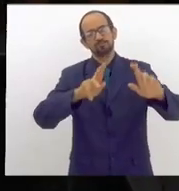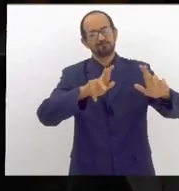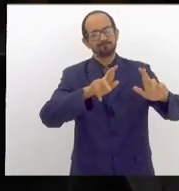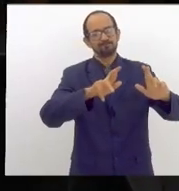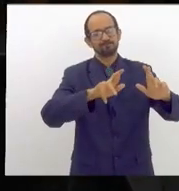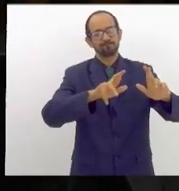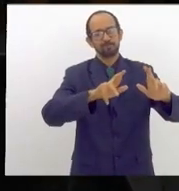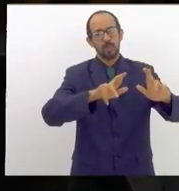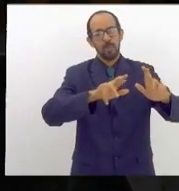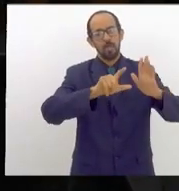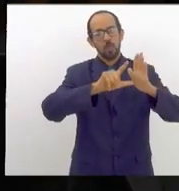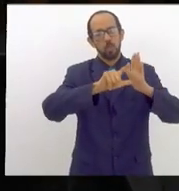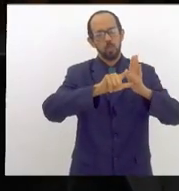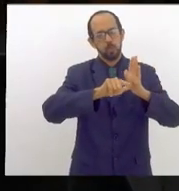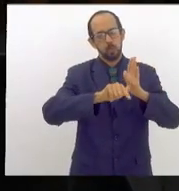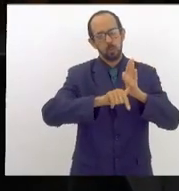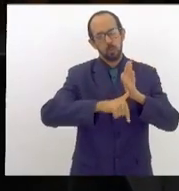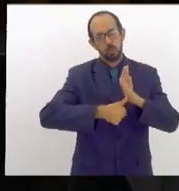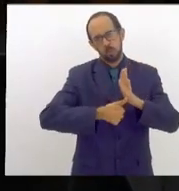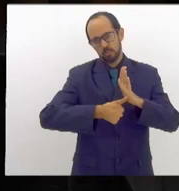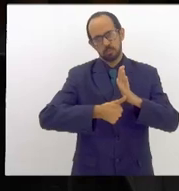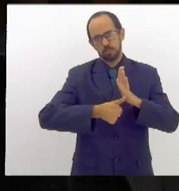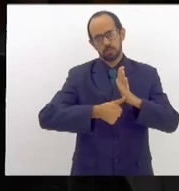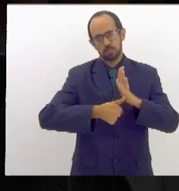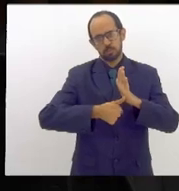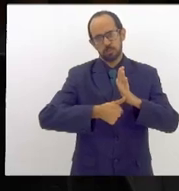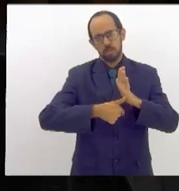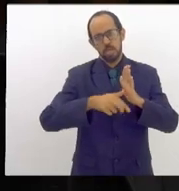apostar no caminho de fortalecimento